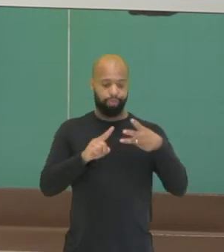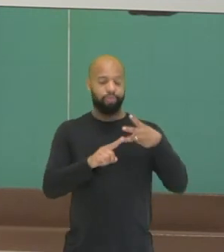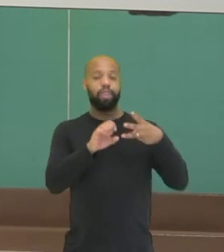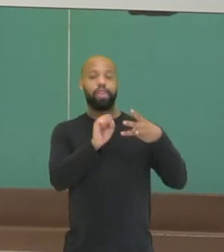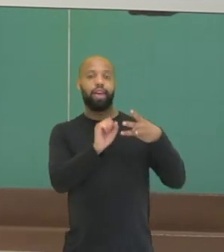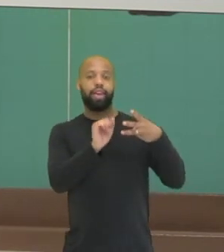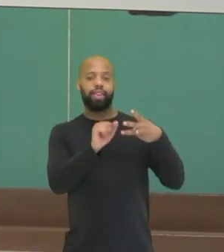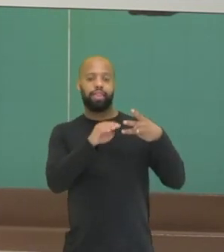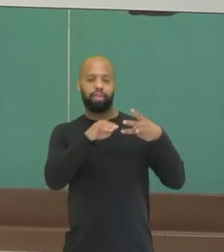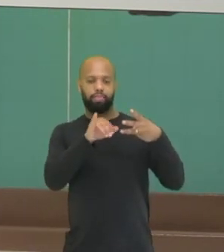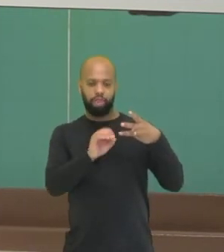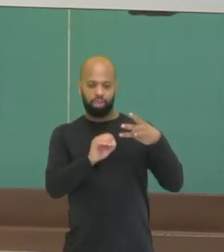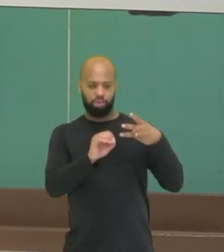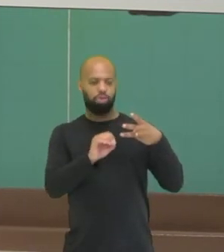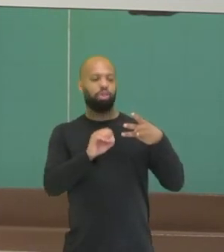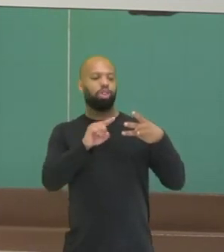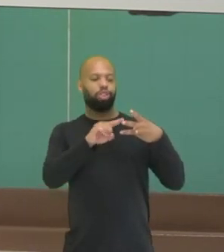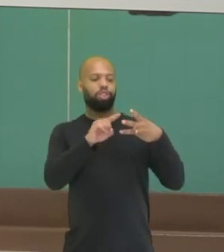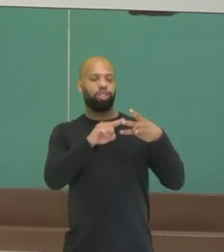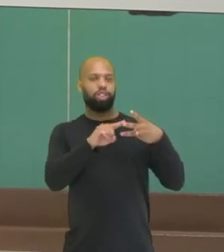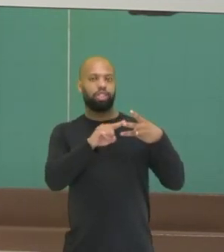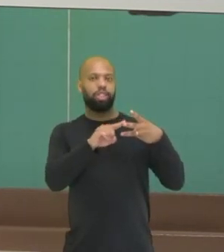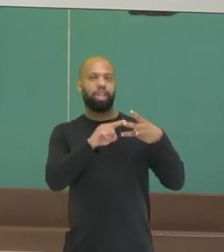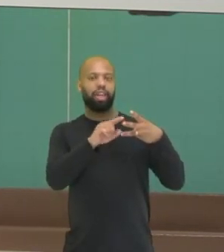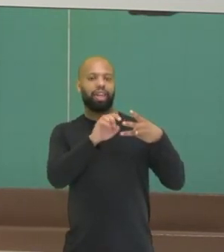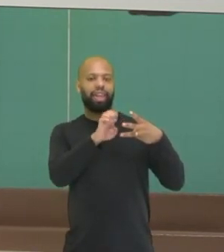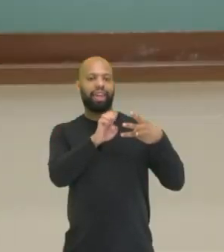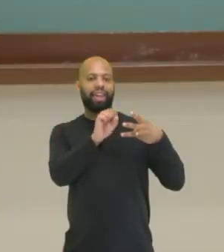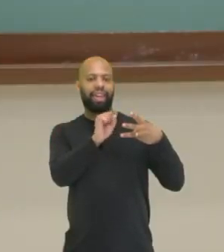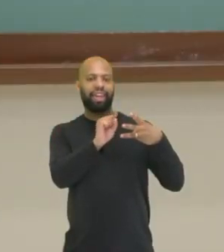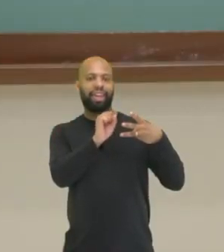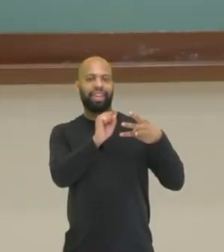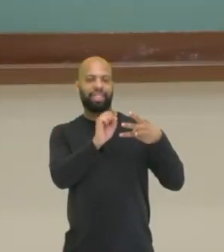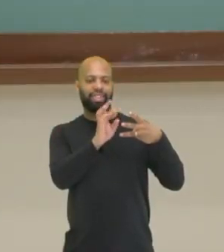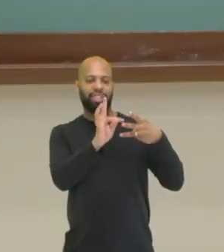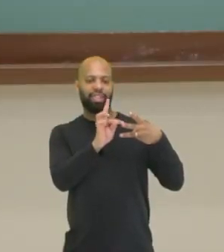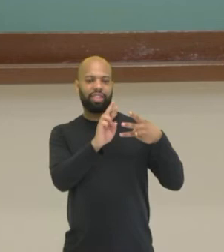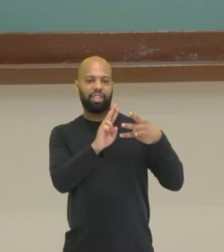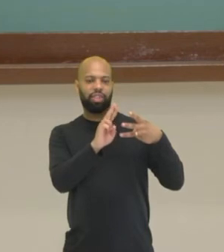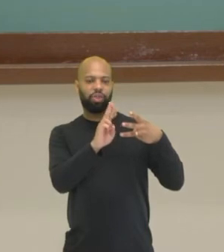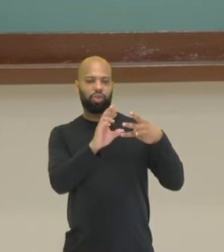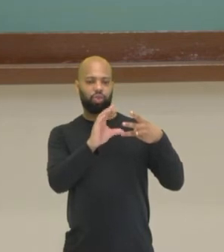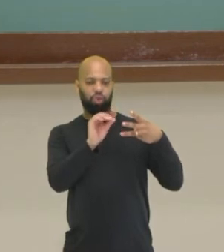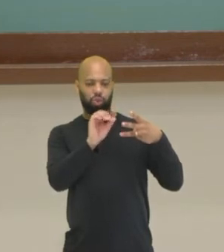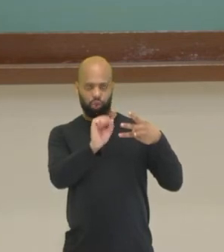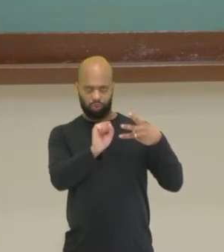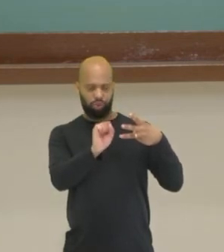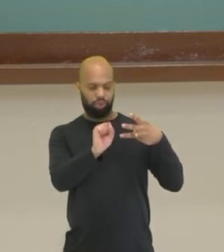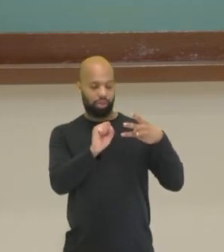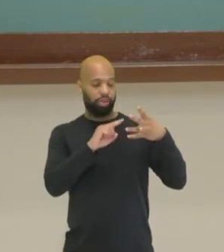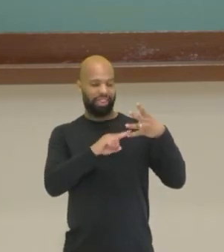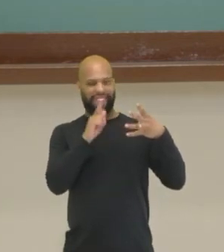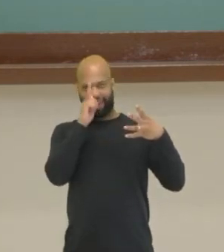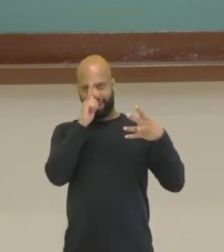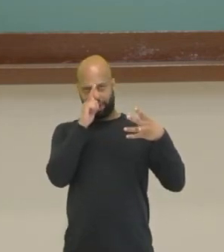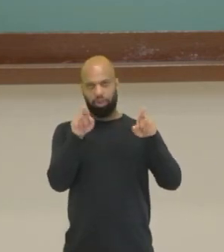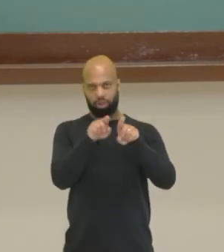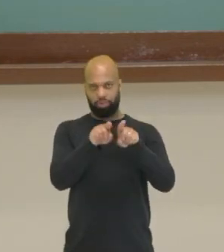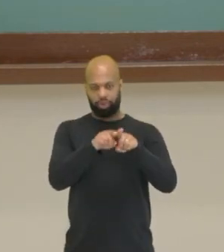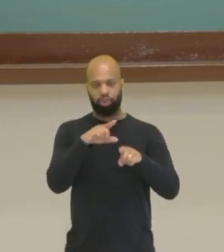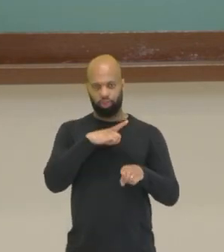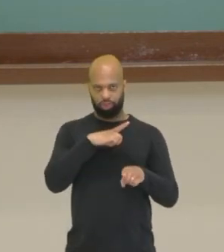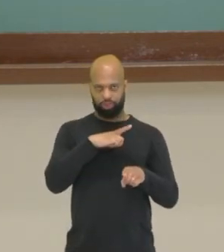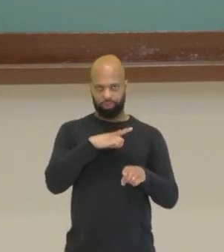também da presença de outros povos, gregos e principalmente os etruscos. Não é mesmo? Inclusive os